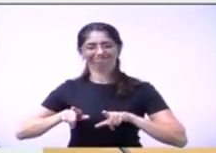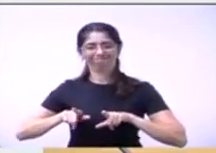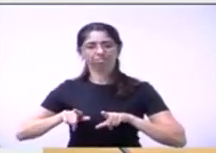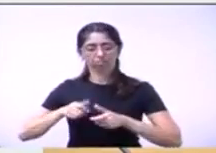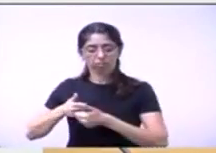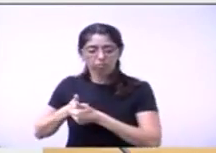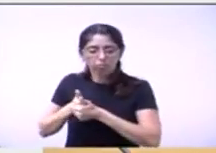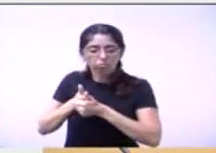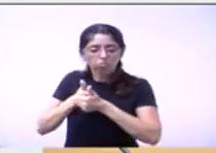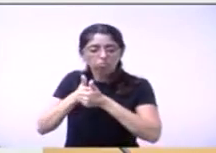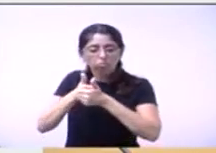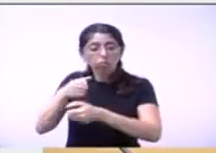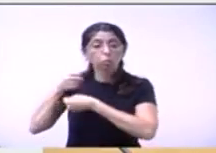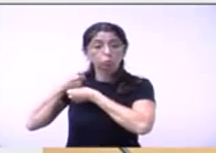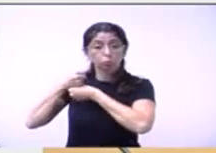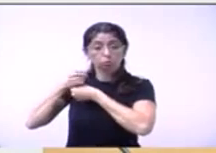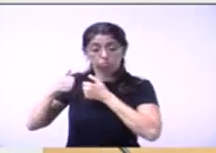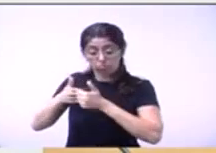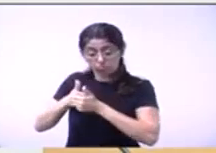trajetória, à sua